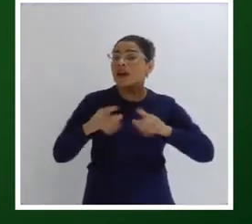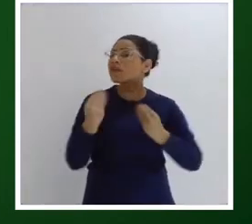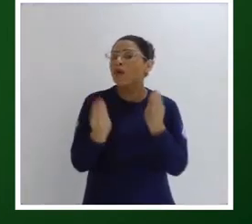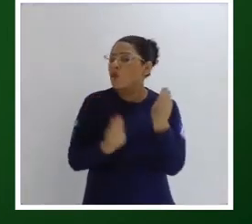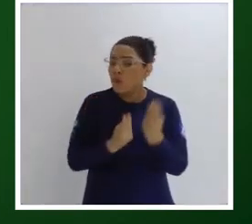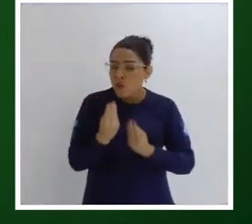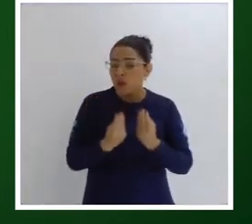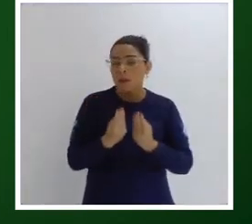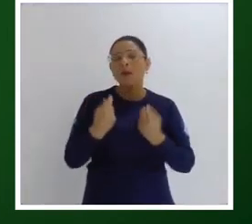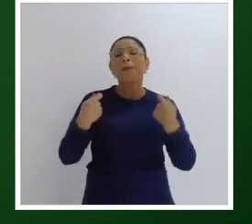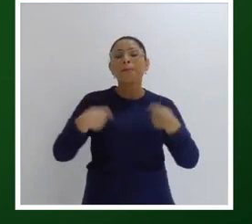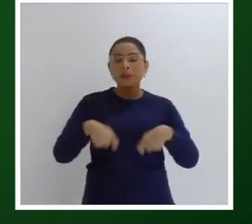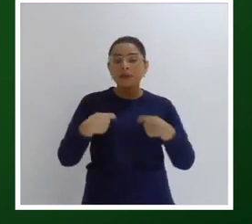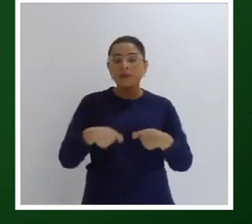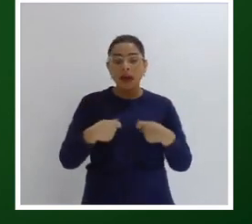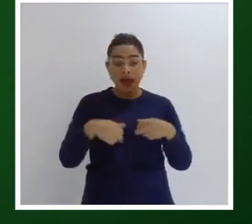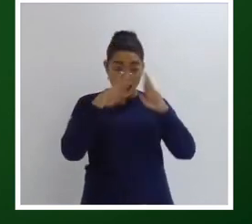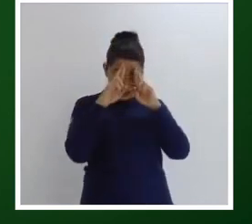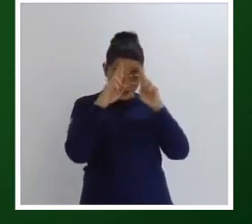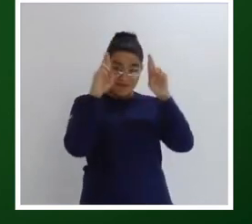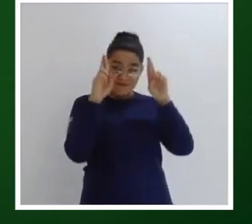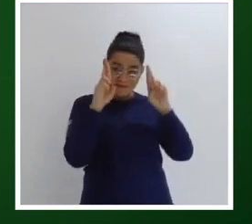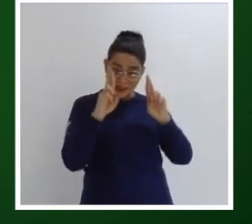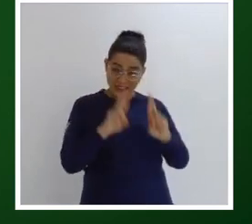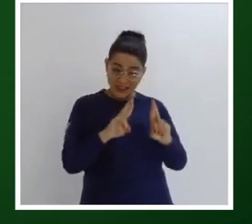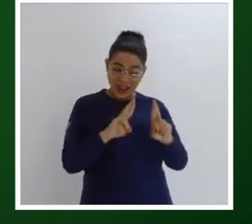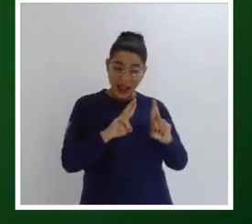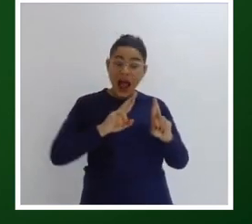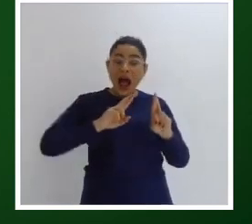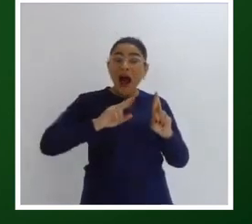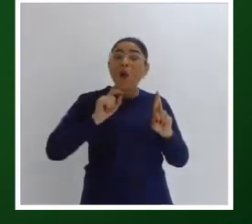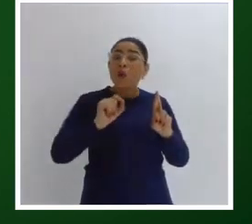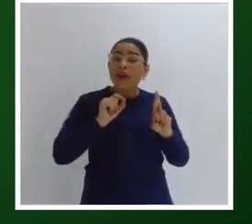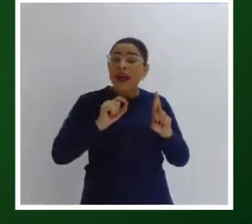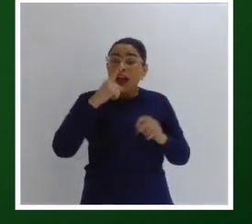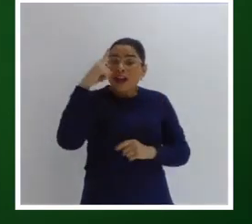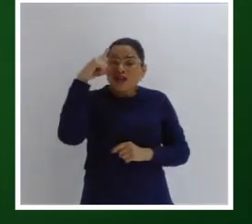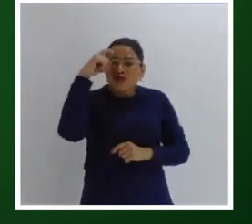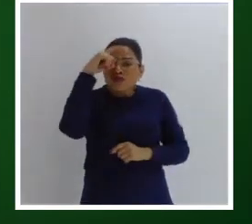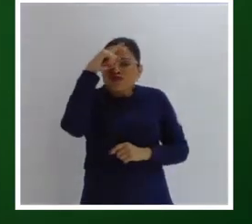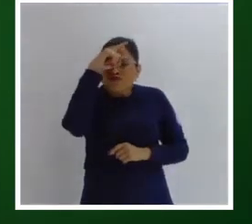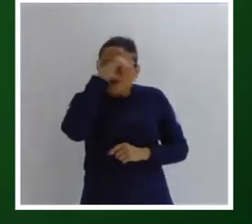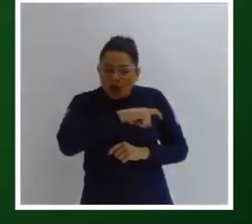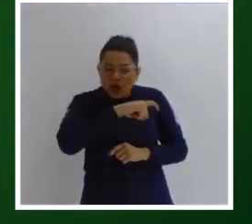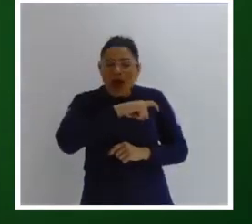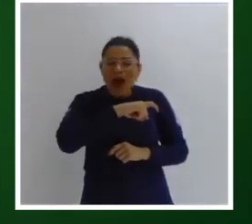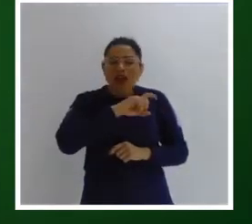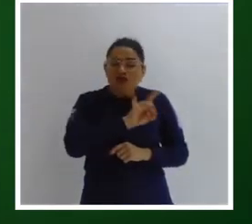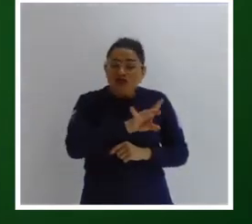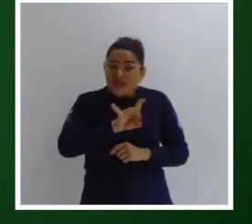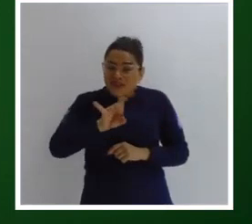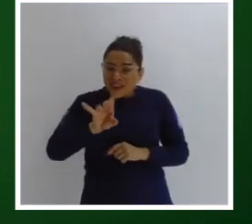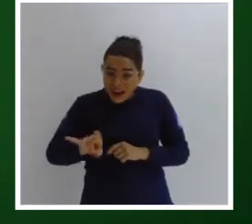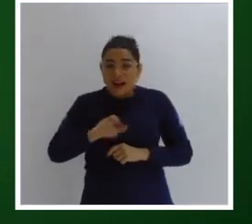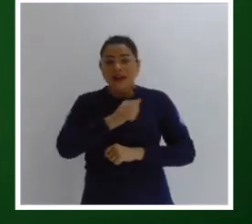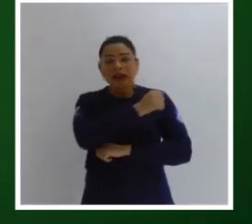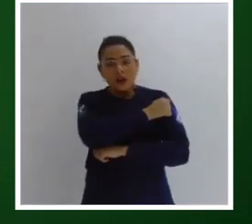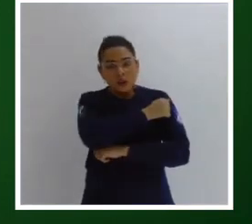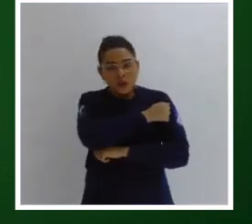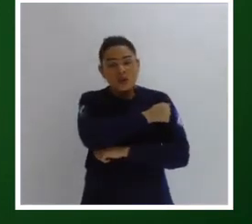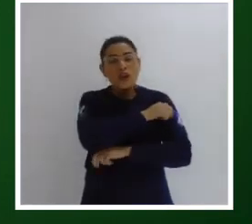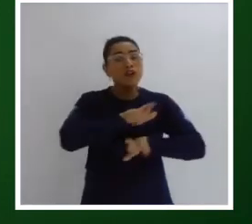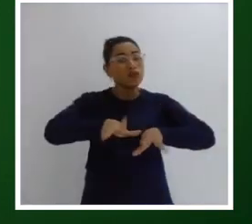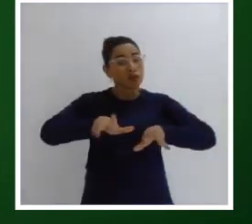a gente vai ter que respeitar as dificuldades e as diferenças de cada aluno Então nós vamos